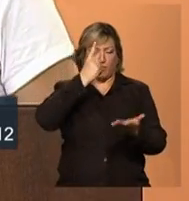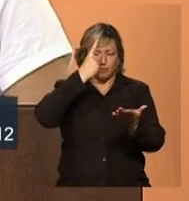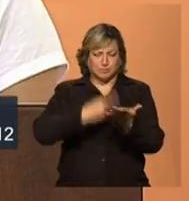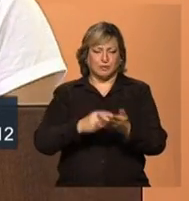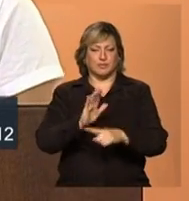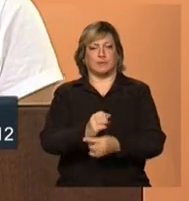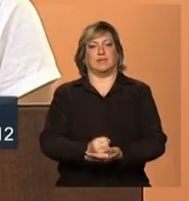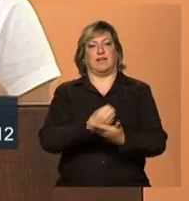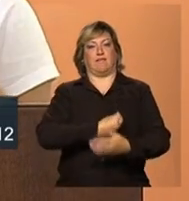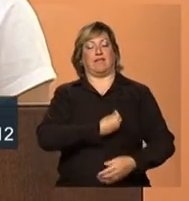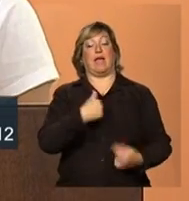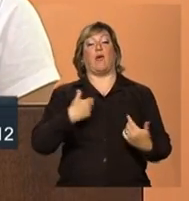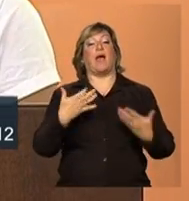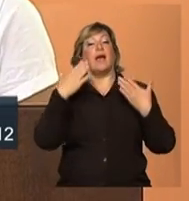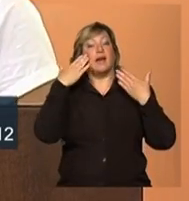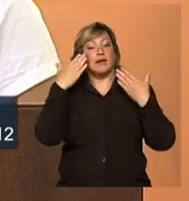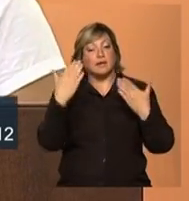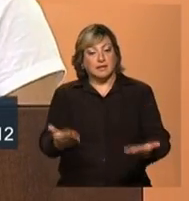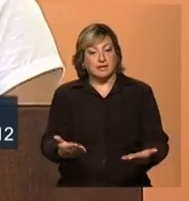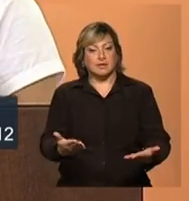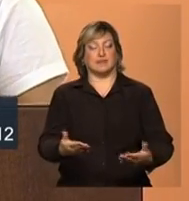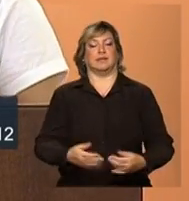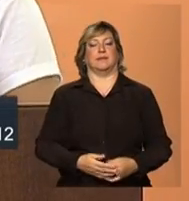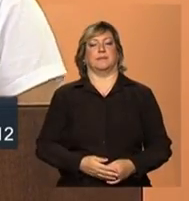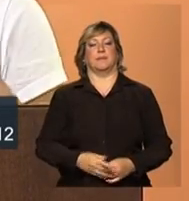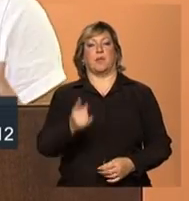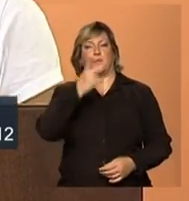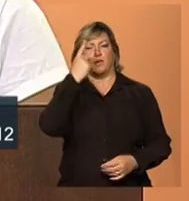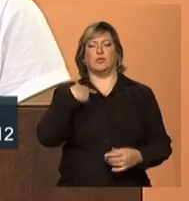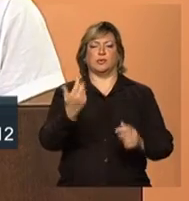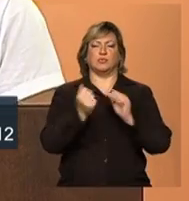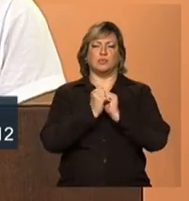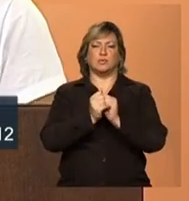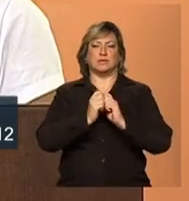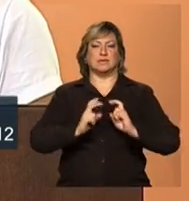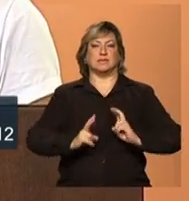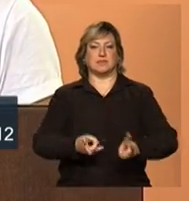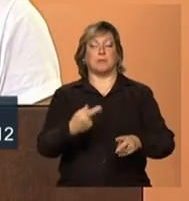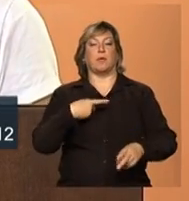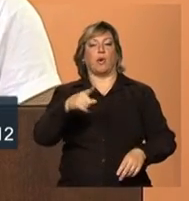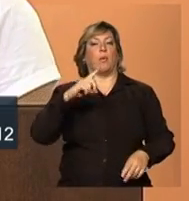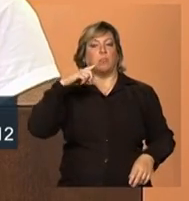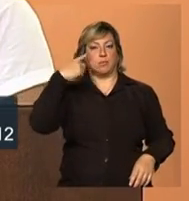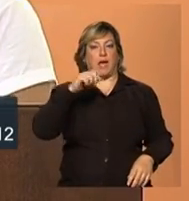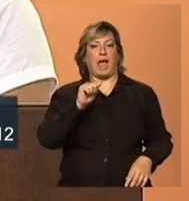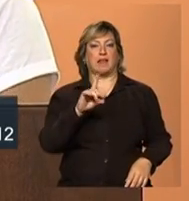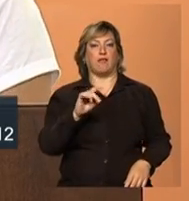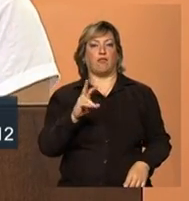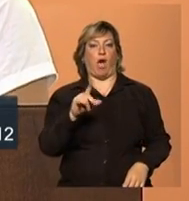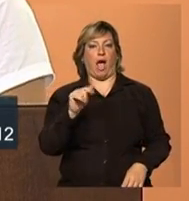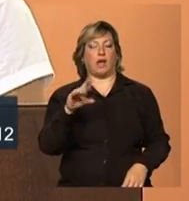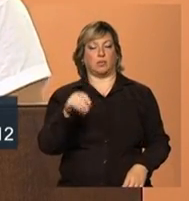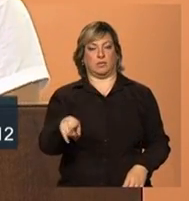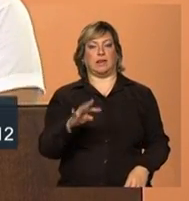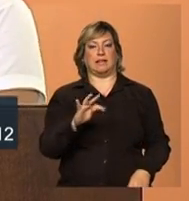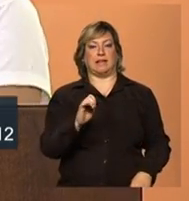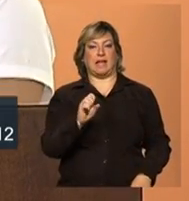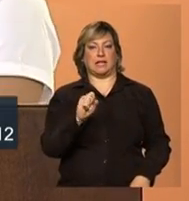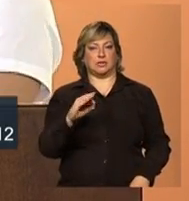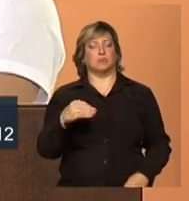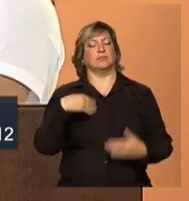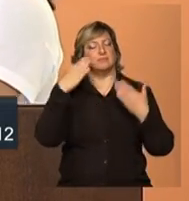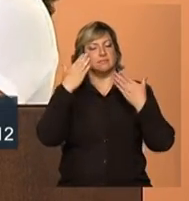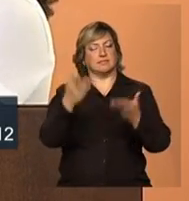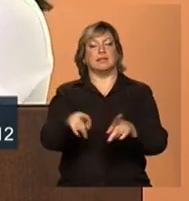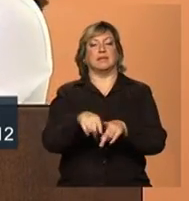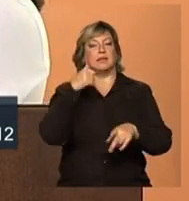vida. Eu quero agradecer ao meu pessoa que me acompanha desde sempre, ao meu advogado Técio Lins e Silva. Quero agradecer à